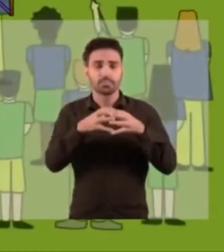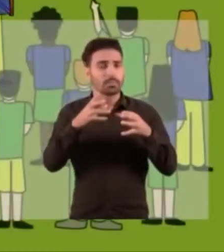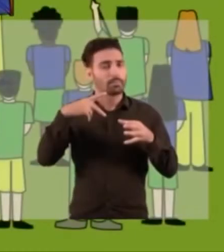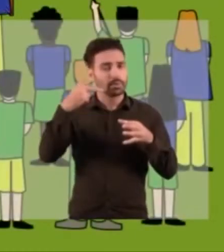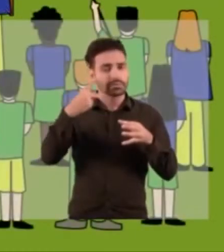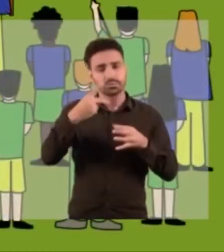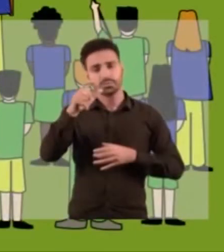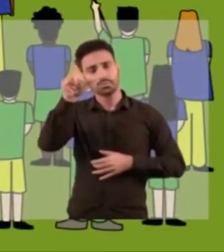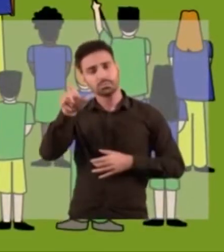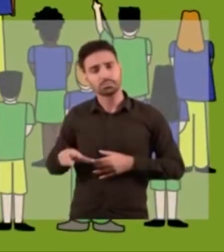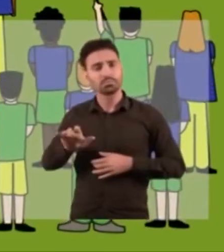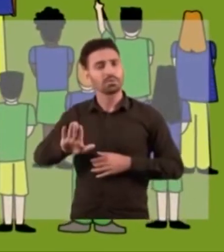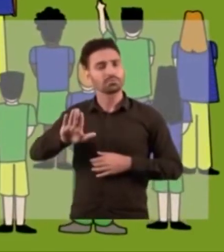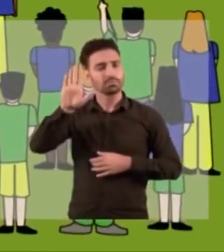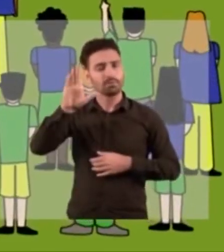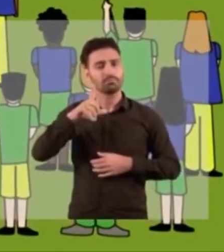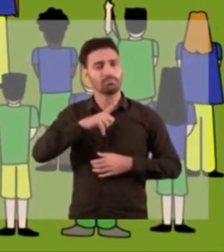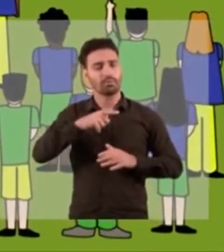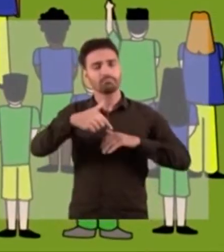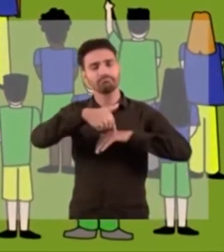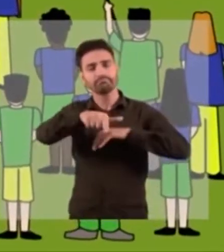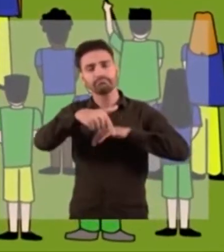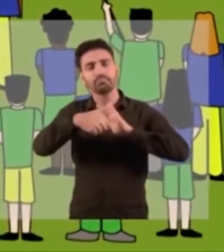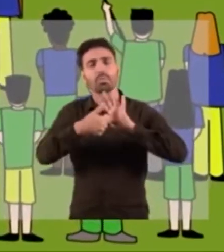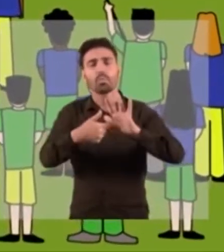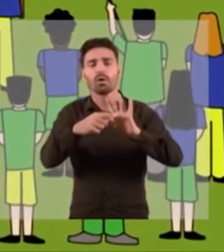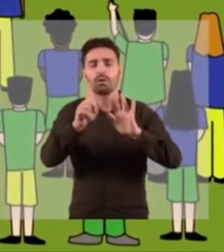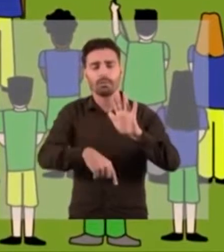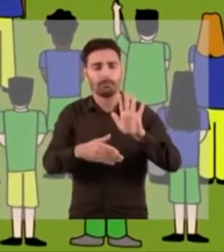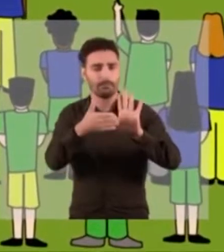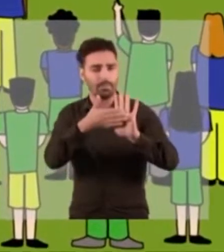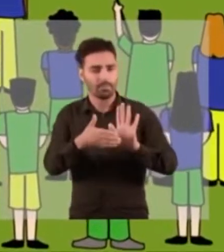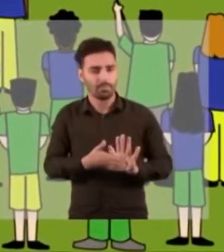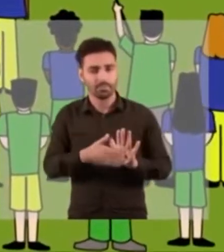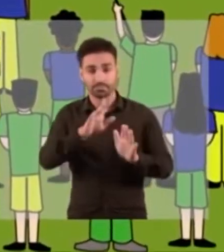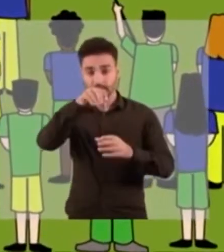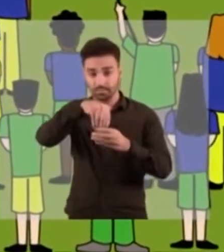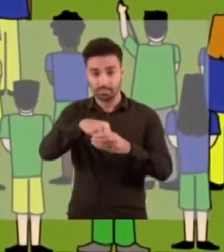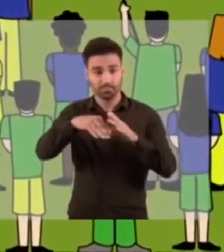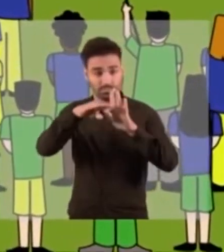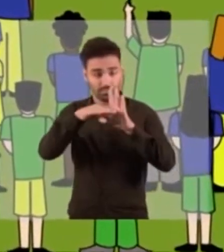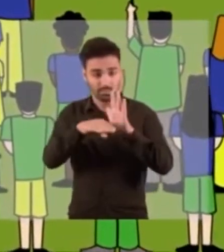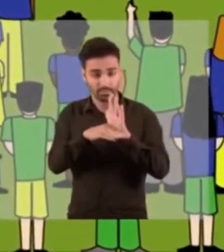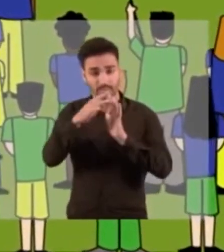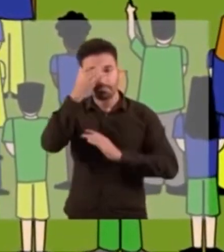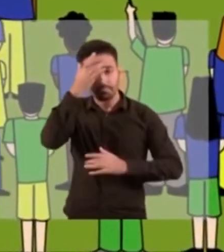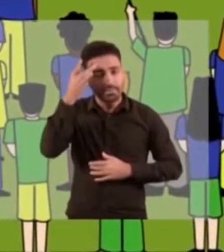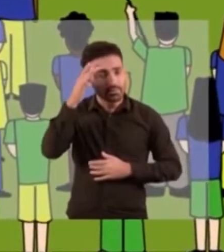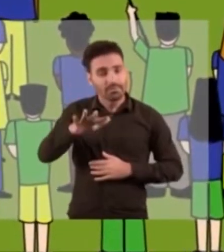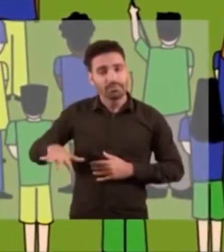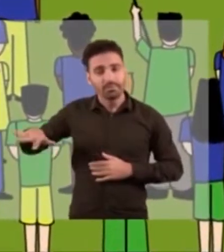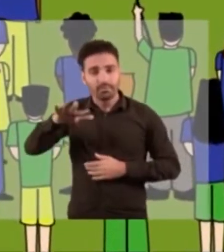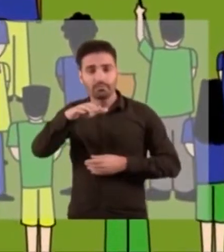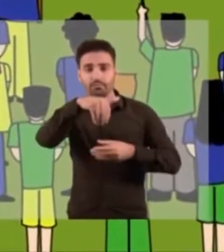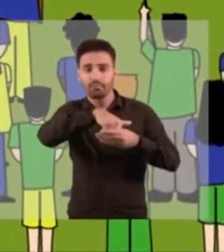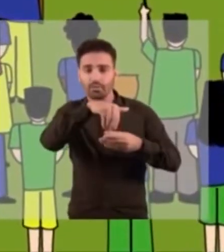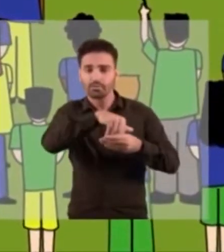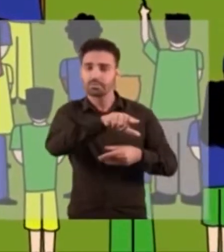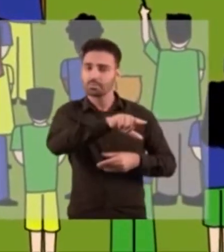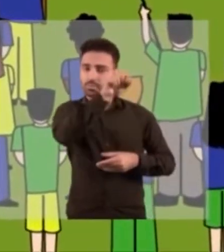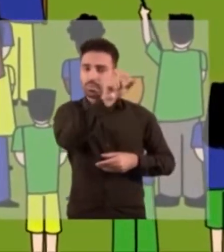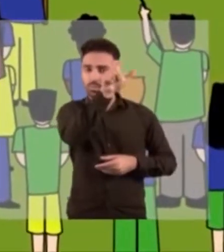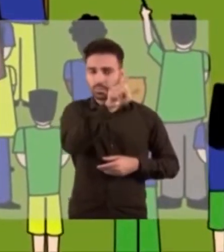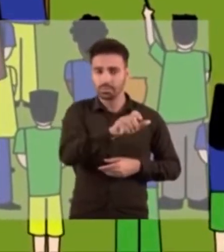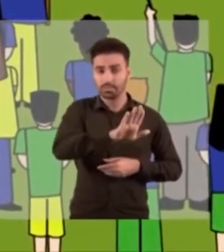apresentam à sociedade com uma série de propostas reunidas nos programas partidários. Os eleitores votam nos candidatos e nas